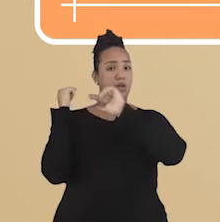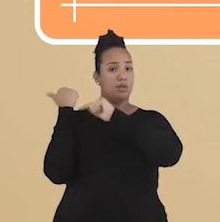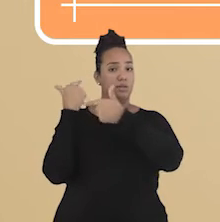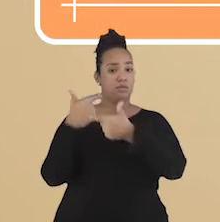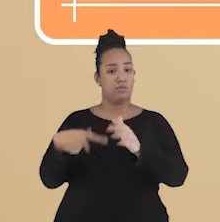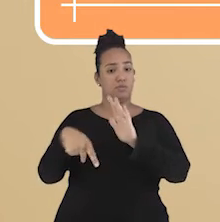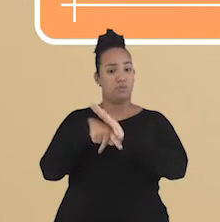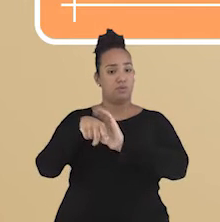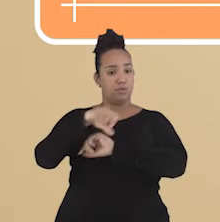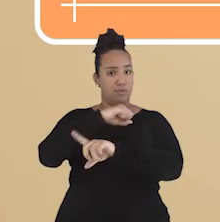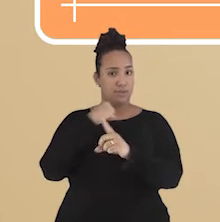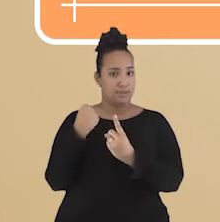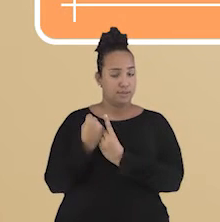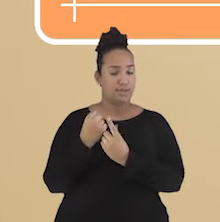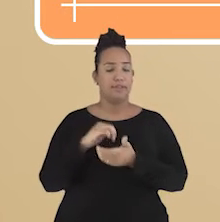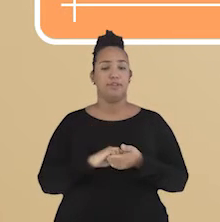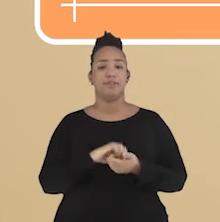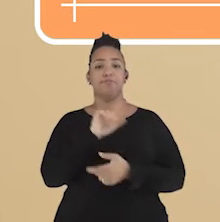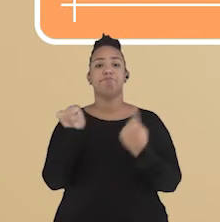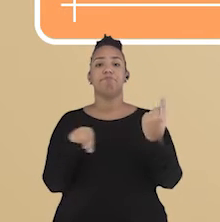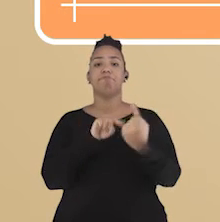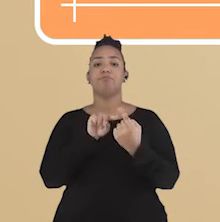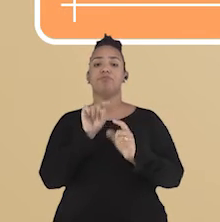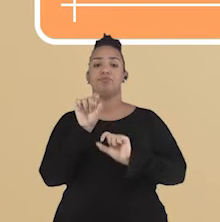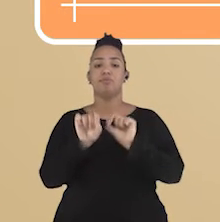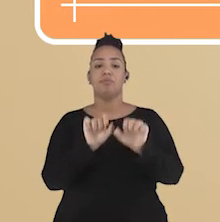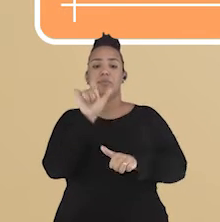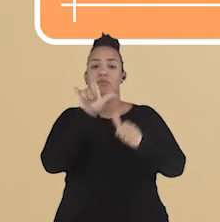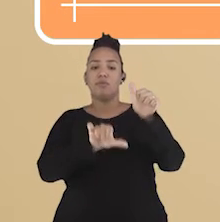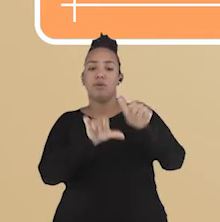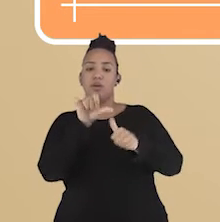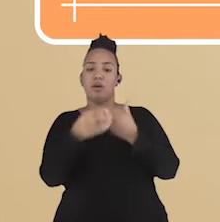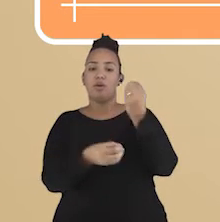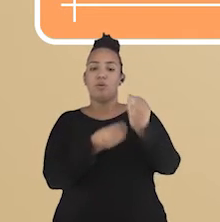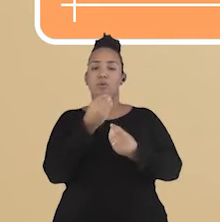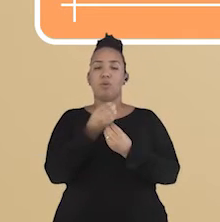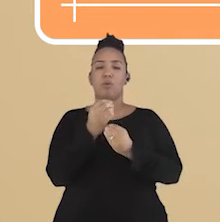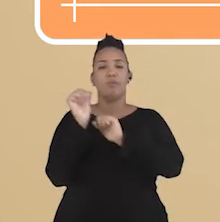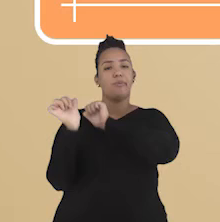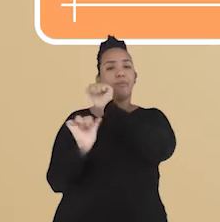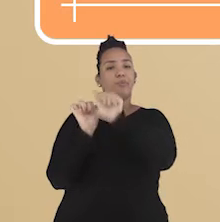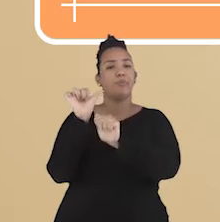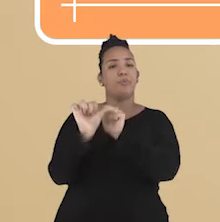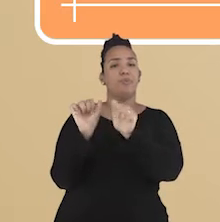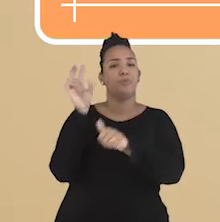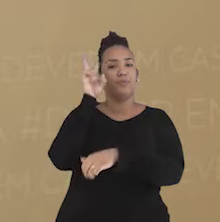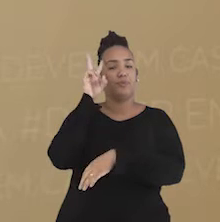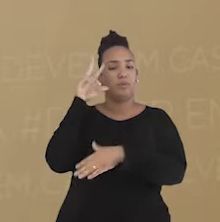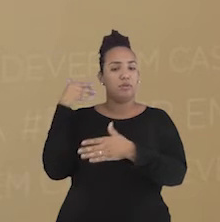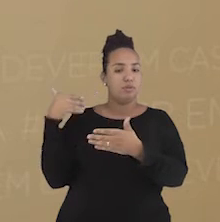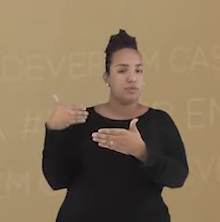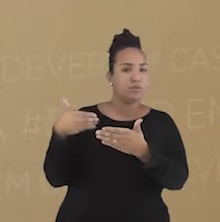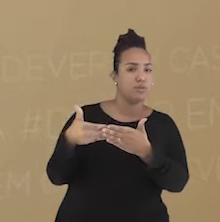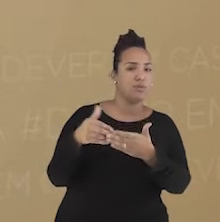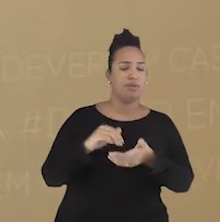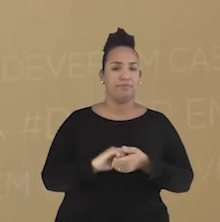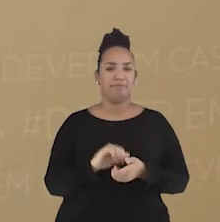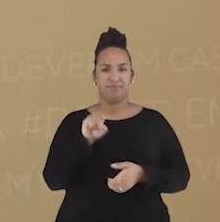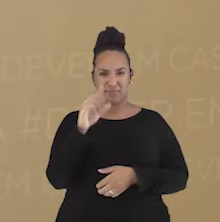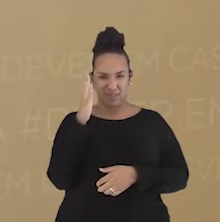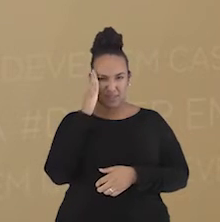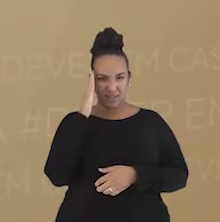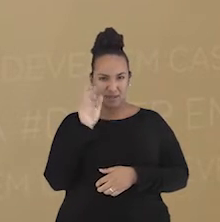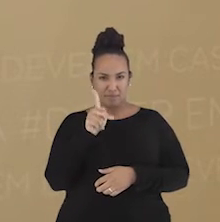sociedades. Tem como objetivo analisar as transformações dos pictogramas através da história. Você sabe o que é um